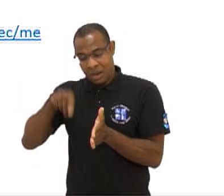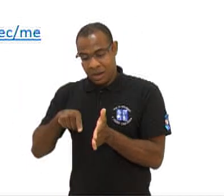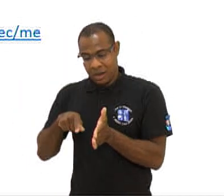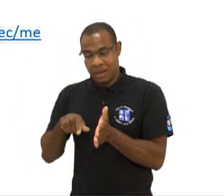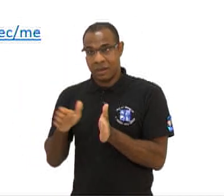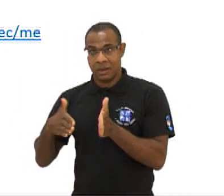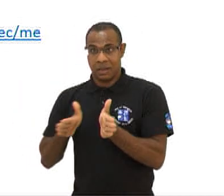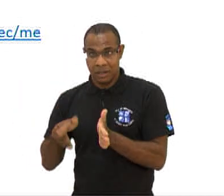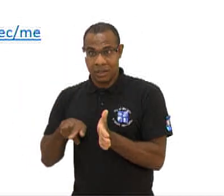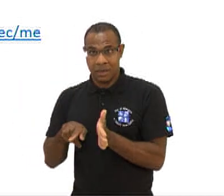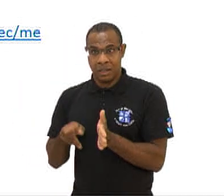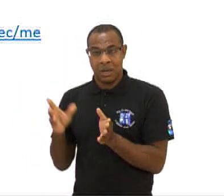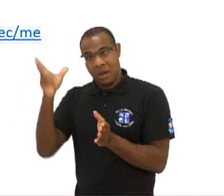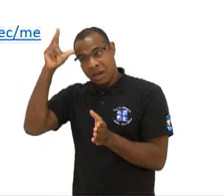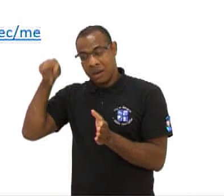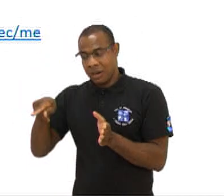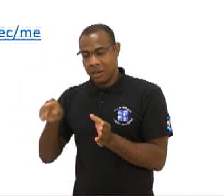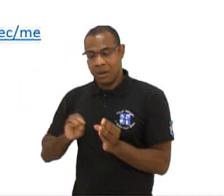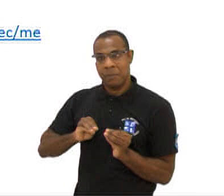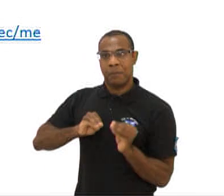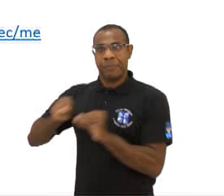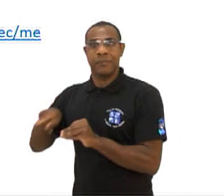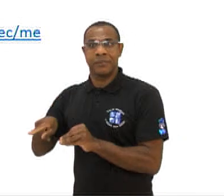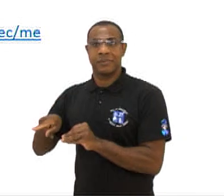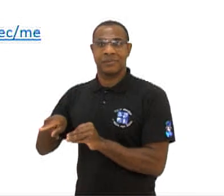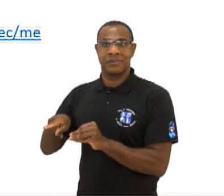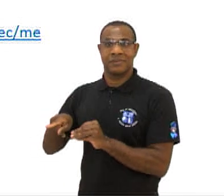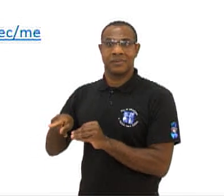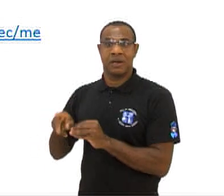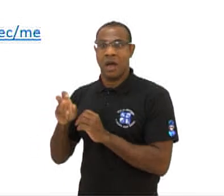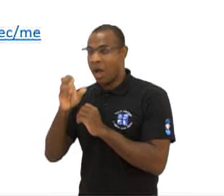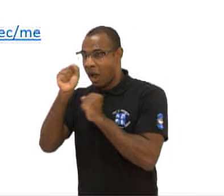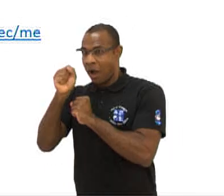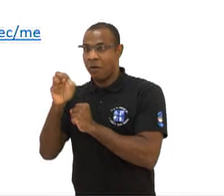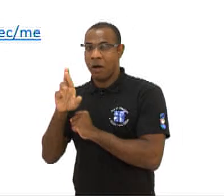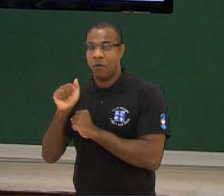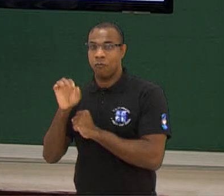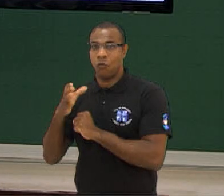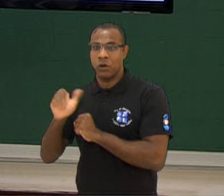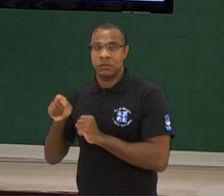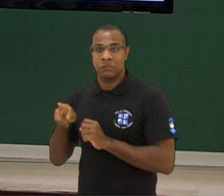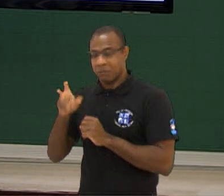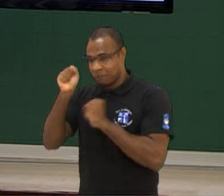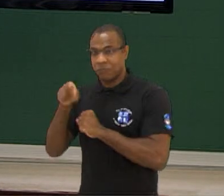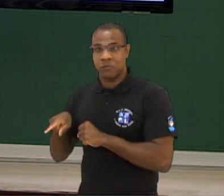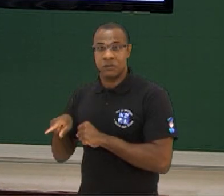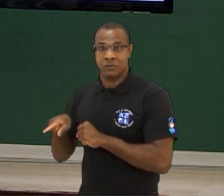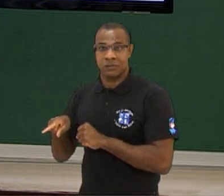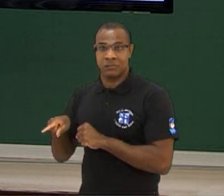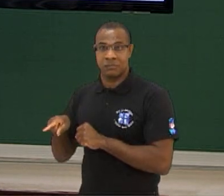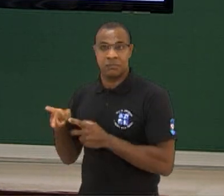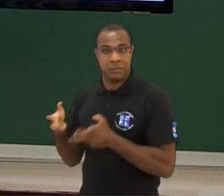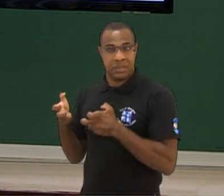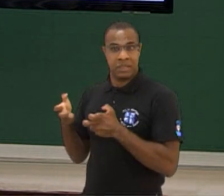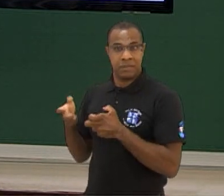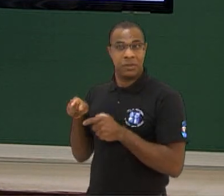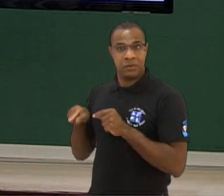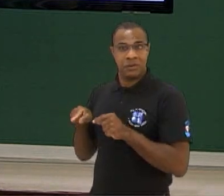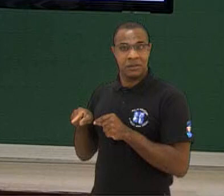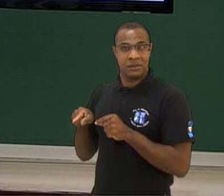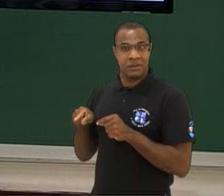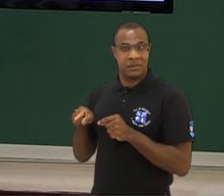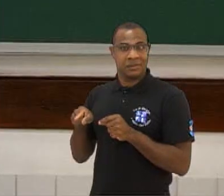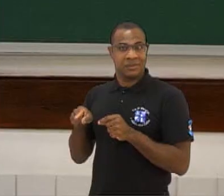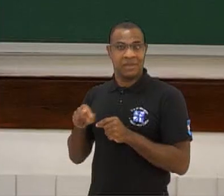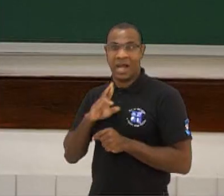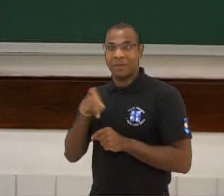distintos, certo? É isso que está acontecendo aqui. Entendido a questão? Vocês percebem que a justificativa